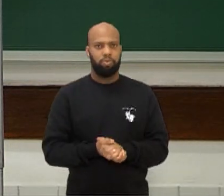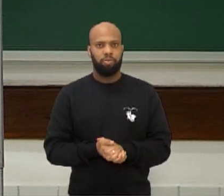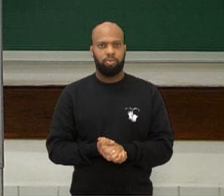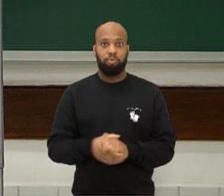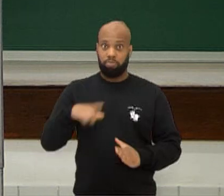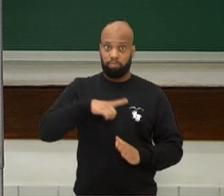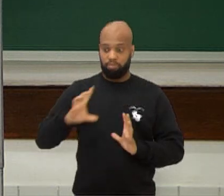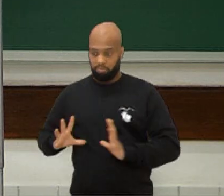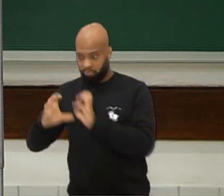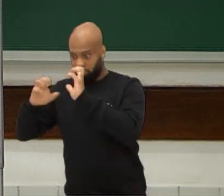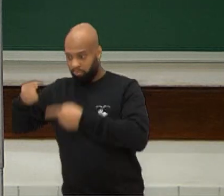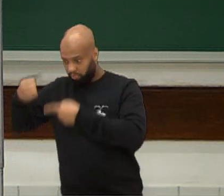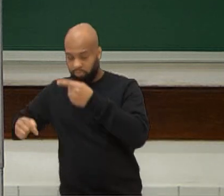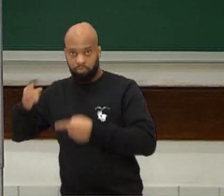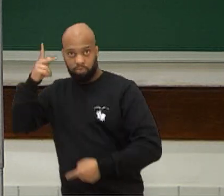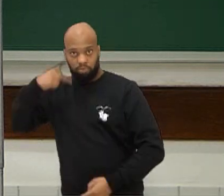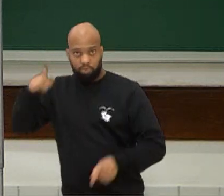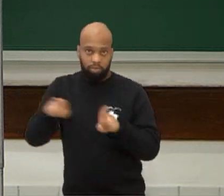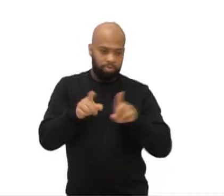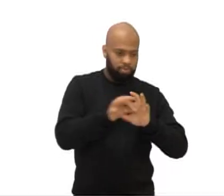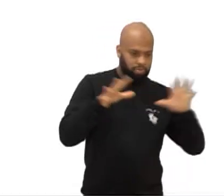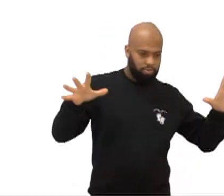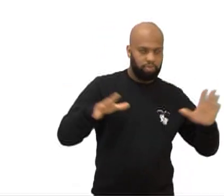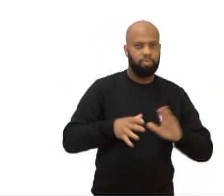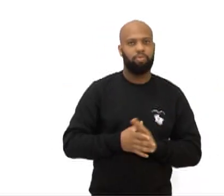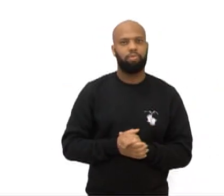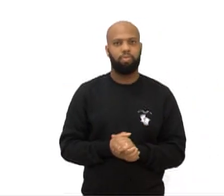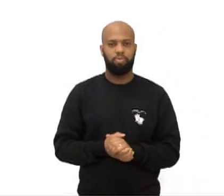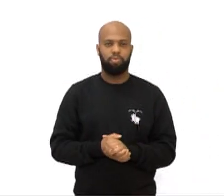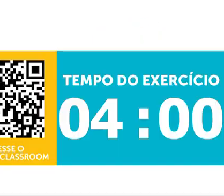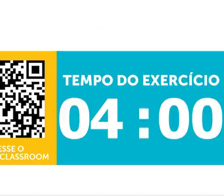entre conflito na política e liberdade.